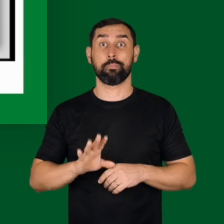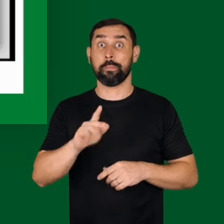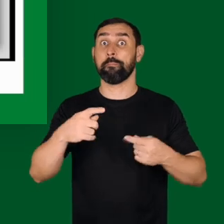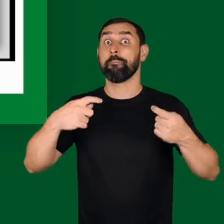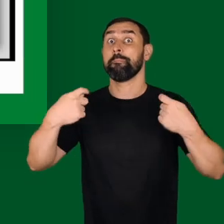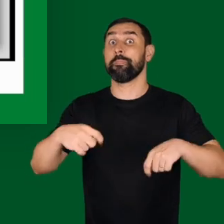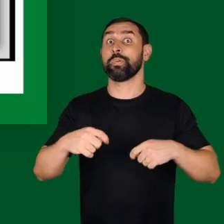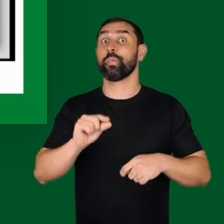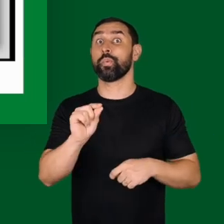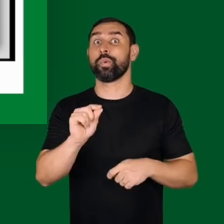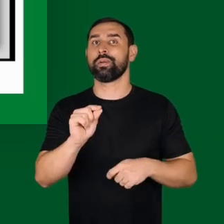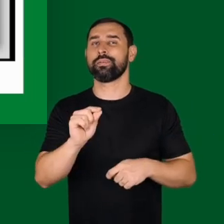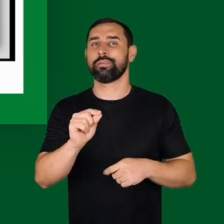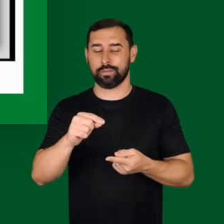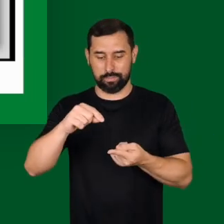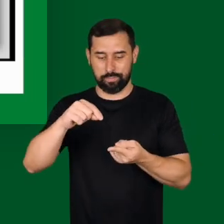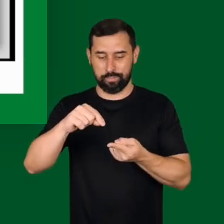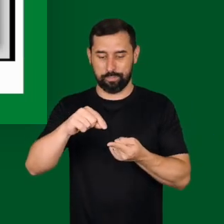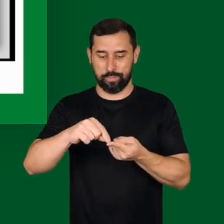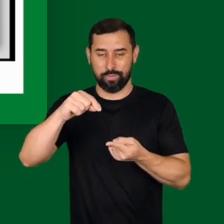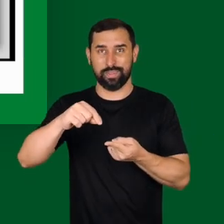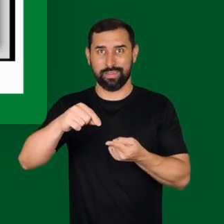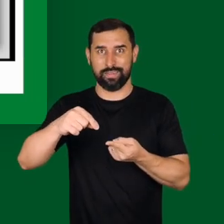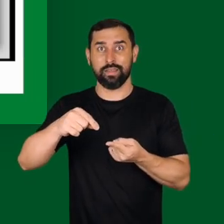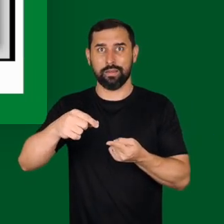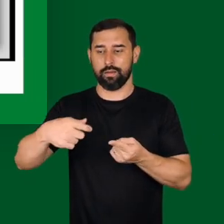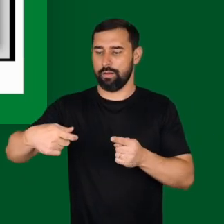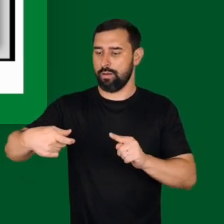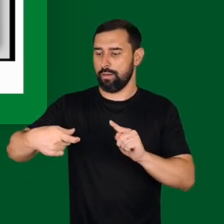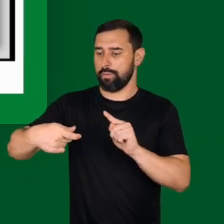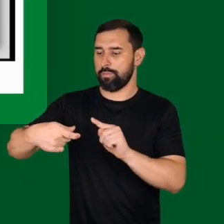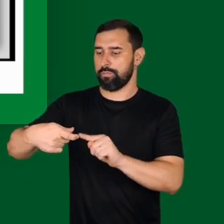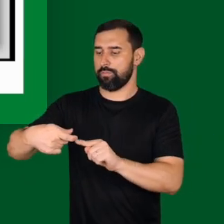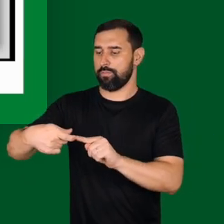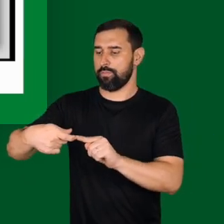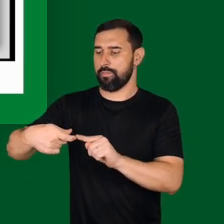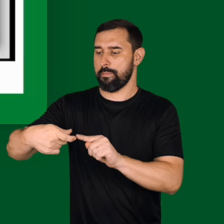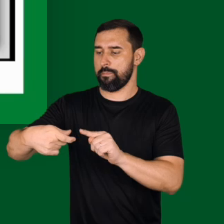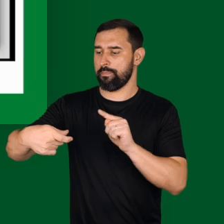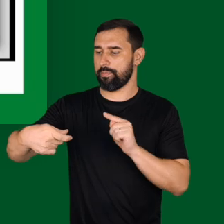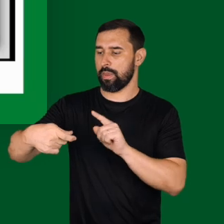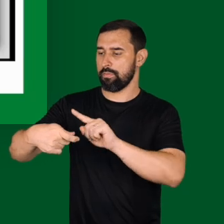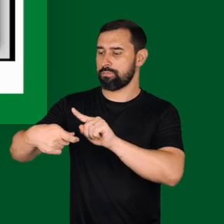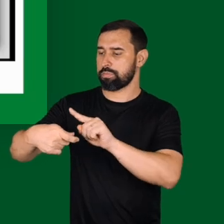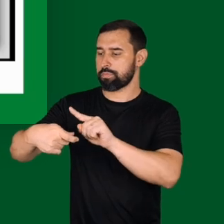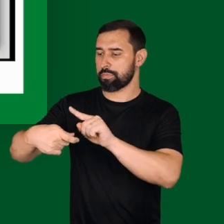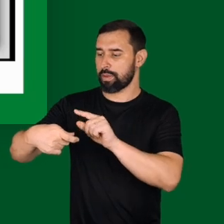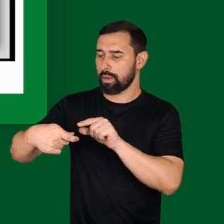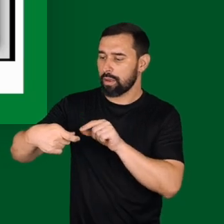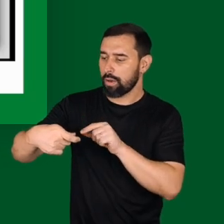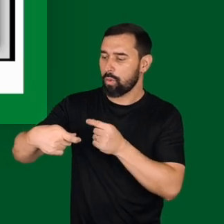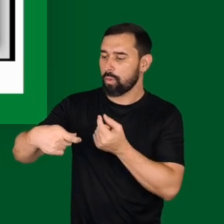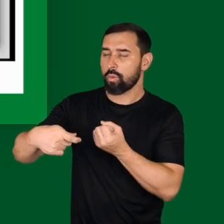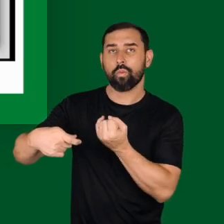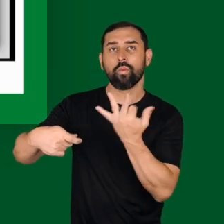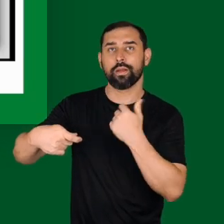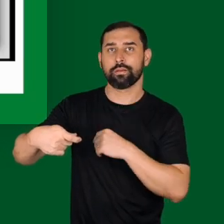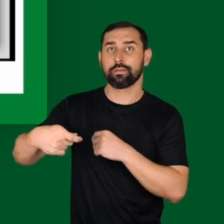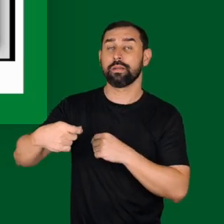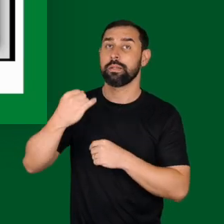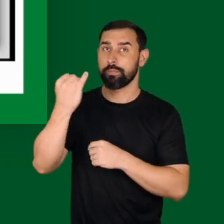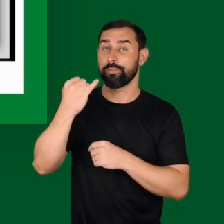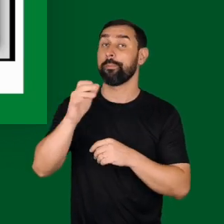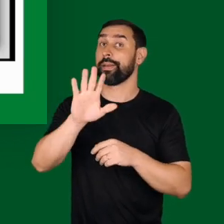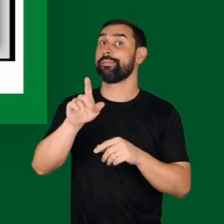glicosímetros para fazer a medida da ponta de dedo, para fazer o cálculo dessas doses. Sempre lembrando que ele tem que estar